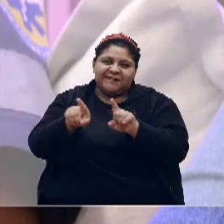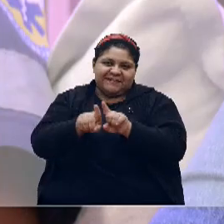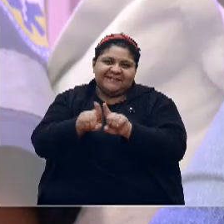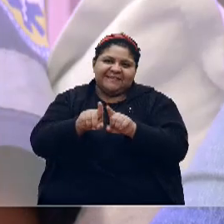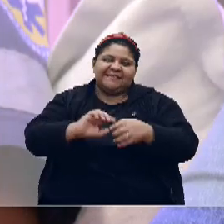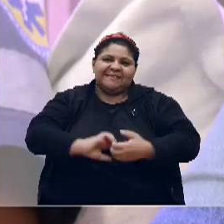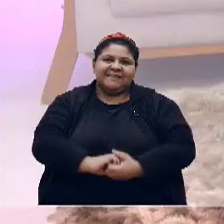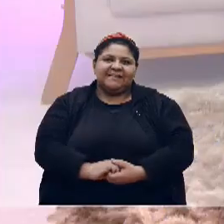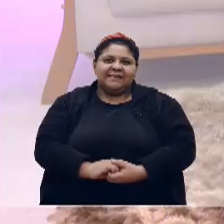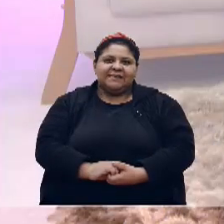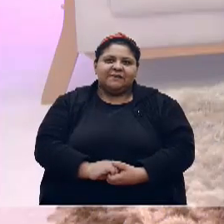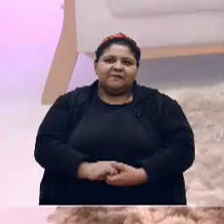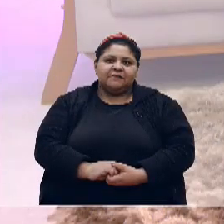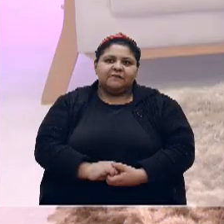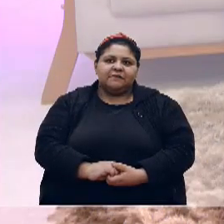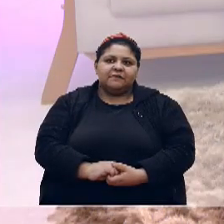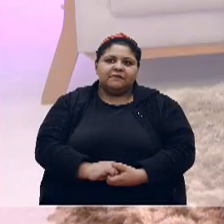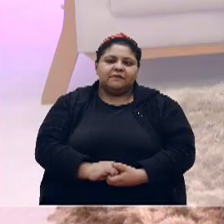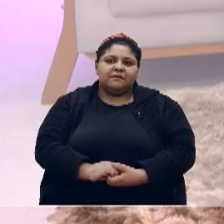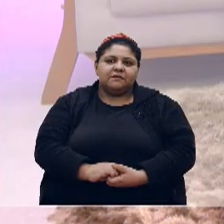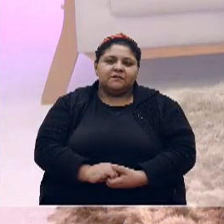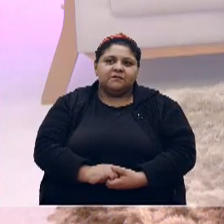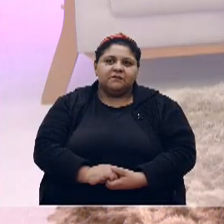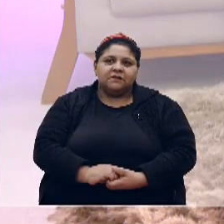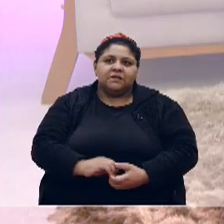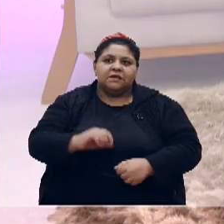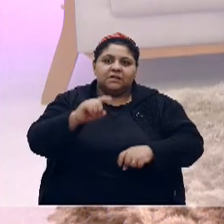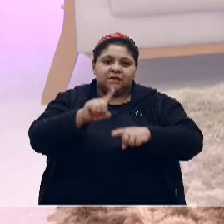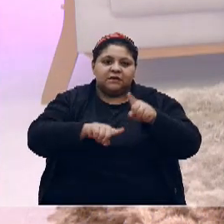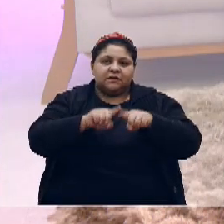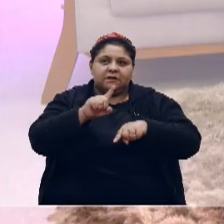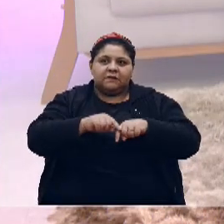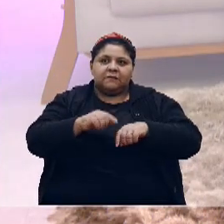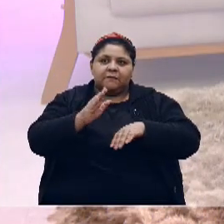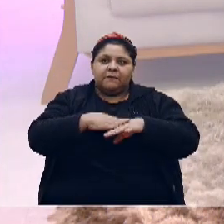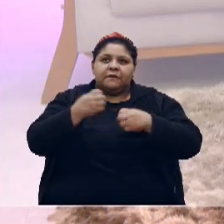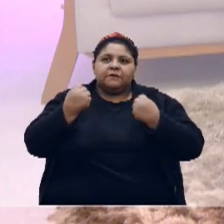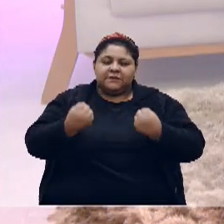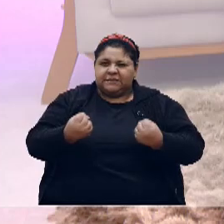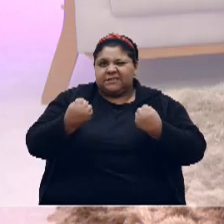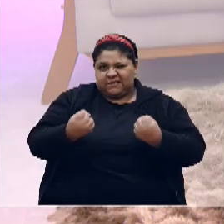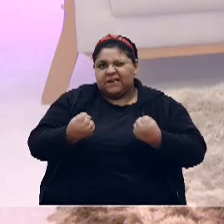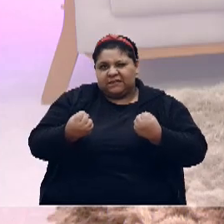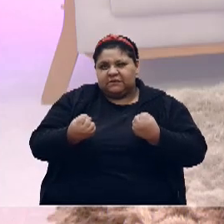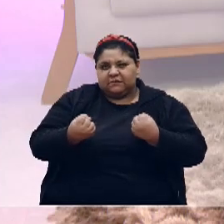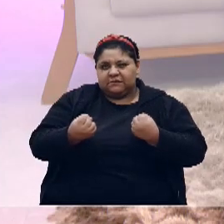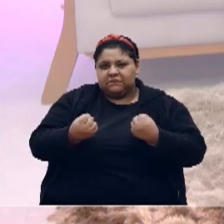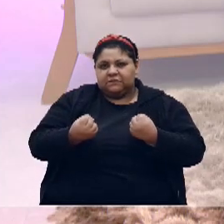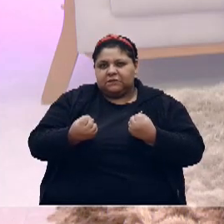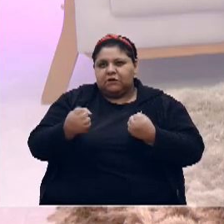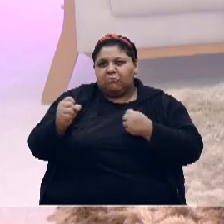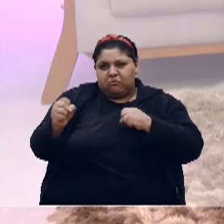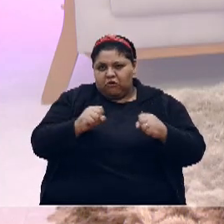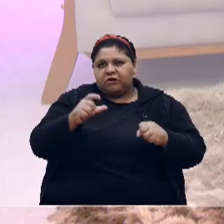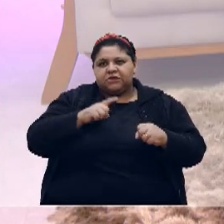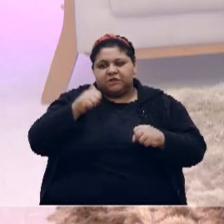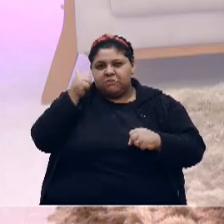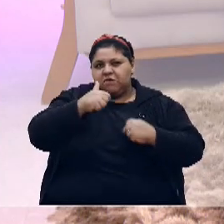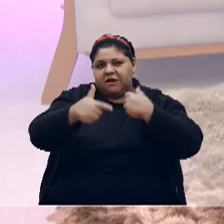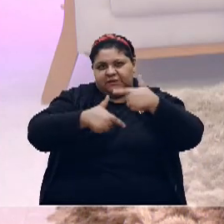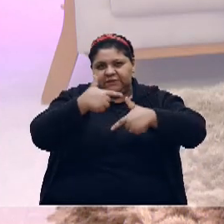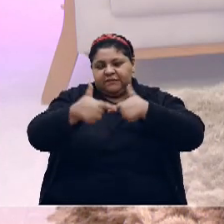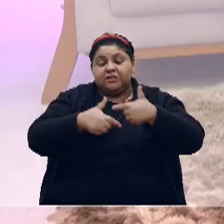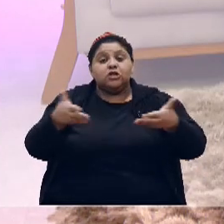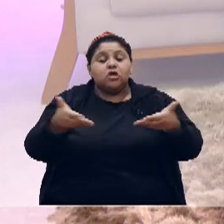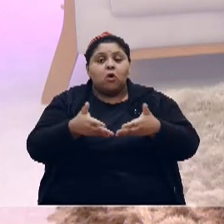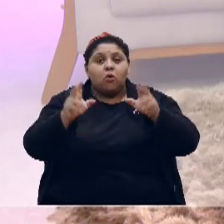Sim, não quer dizer que seja por ser uma atividade mais pesada que uma mulher não possa atuar, exatamente, né? Exatamente. E, e hoje